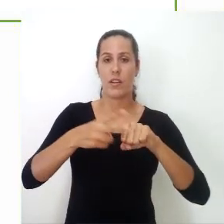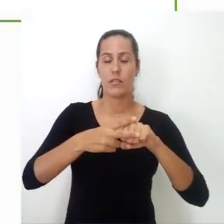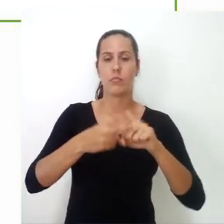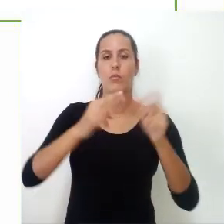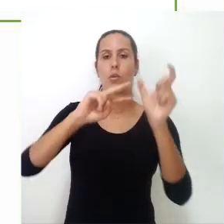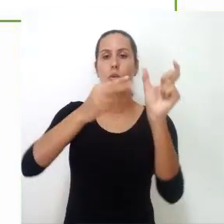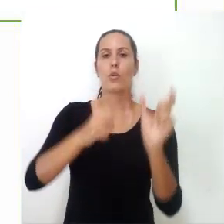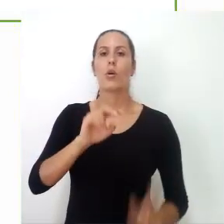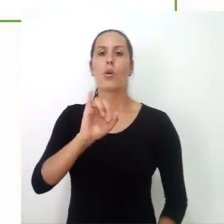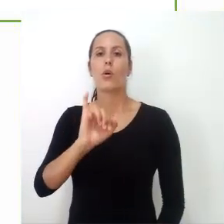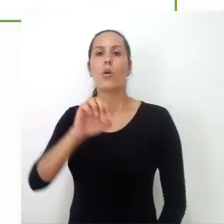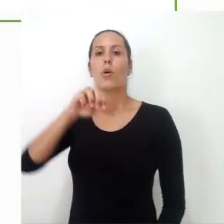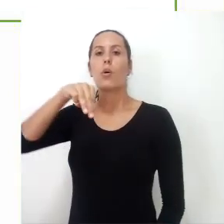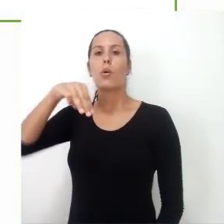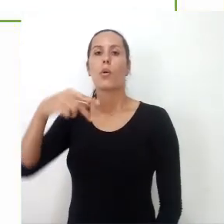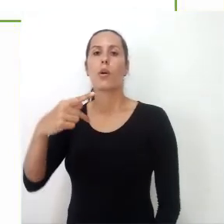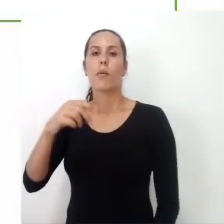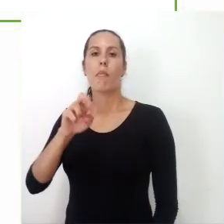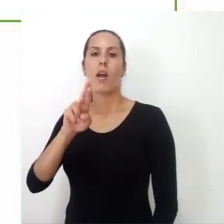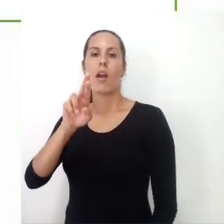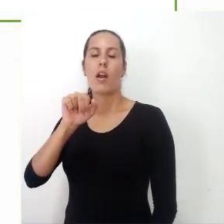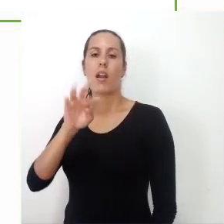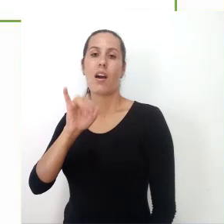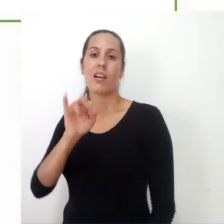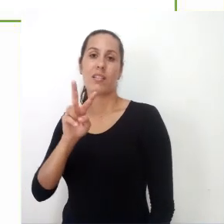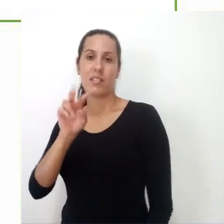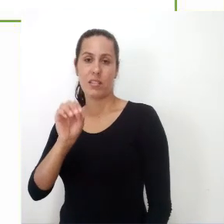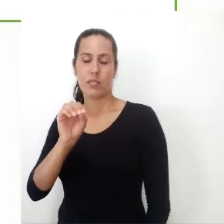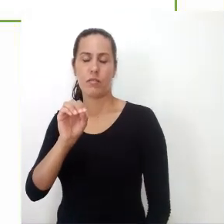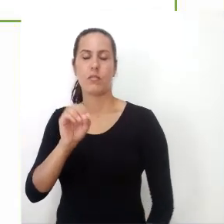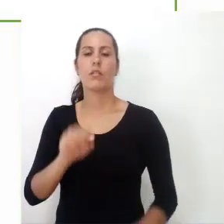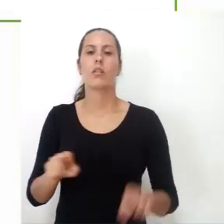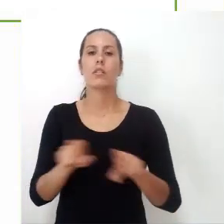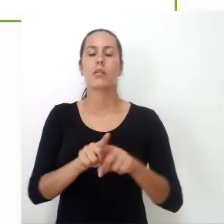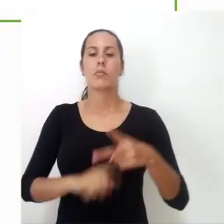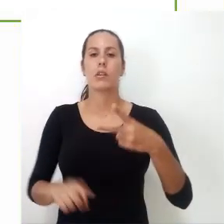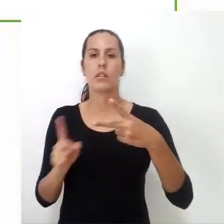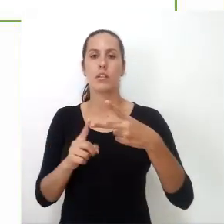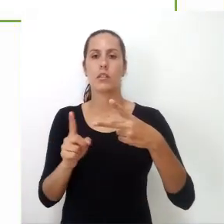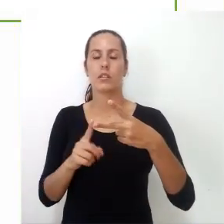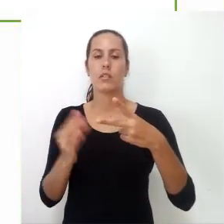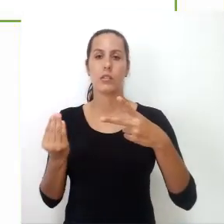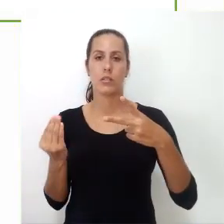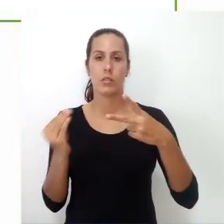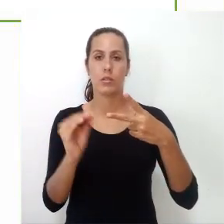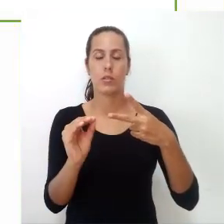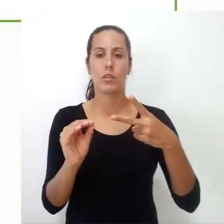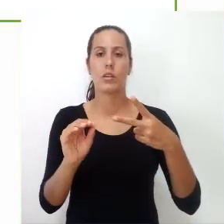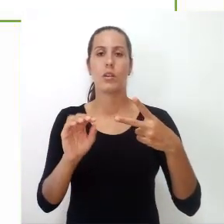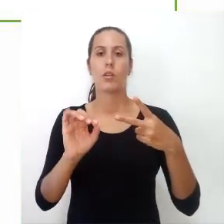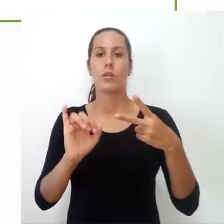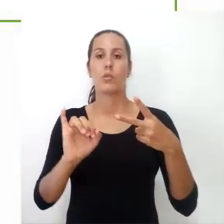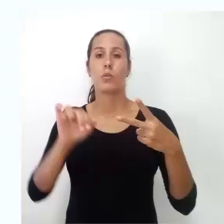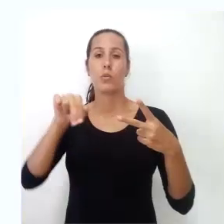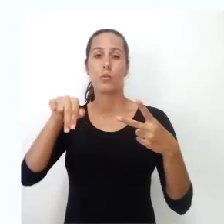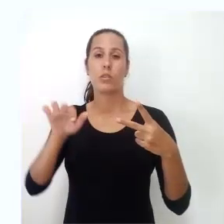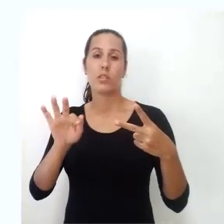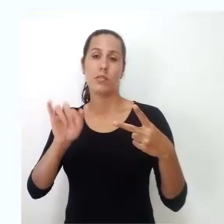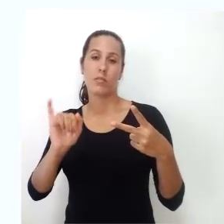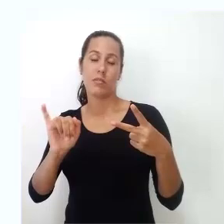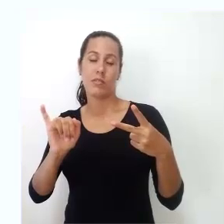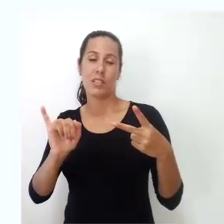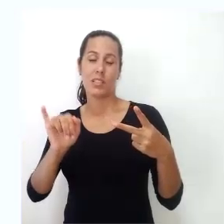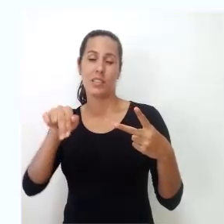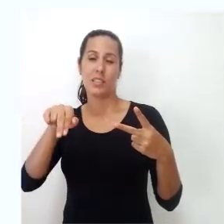imperativo, certo? É importante lembrar disso. E o emprego do infinitivo. Vejam só, quando eu falar